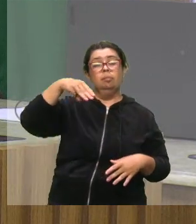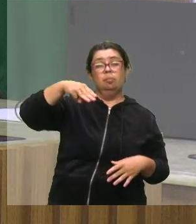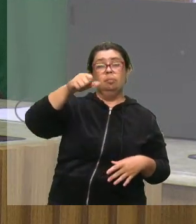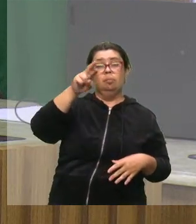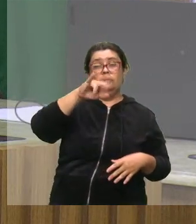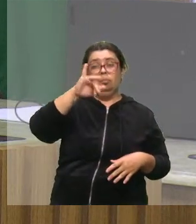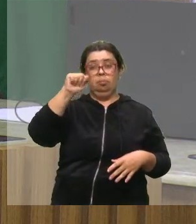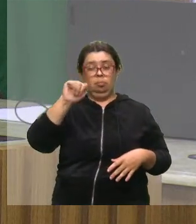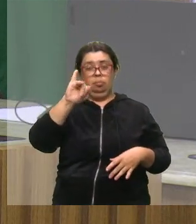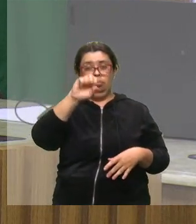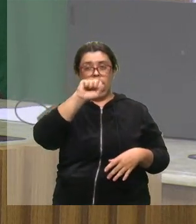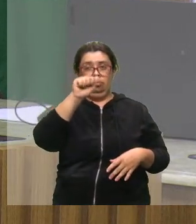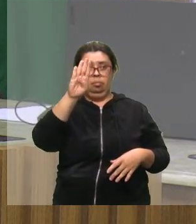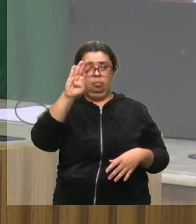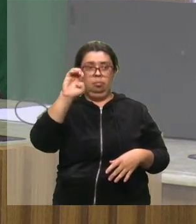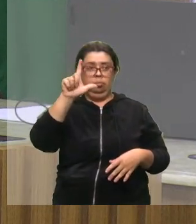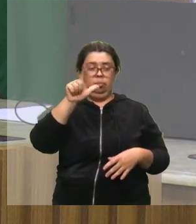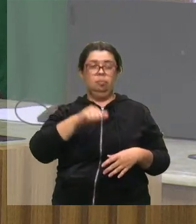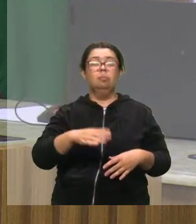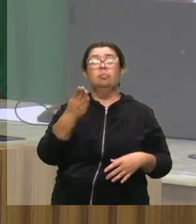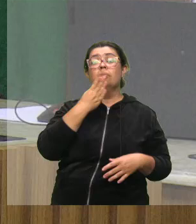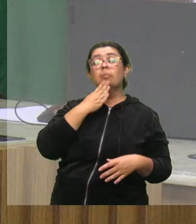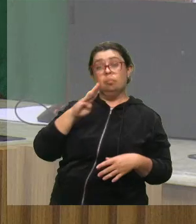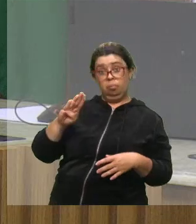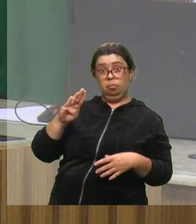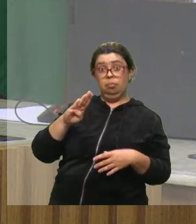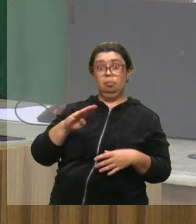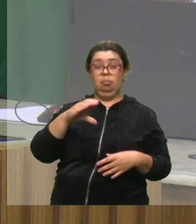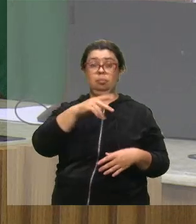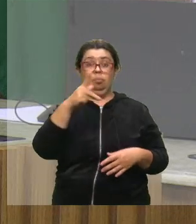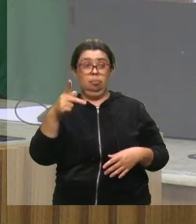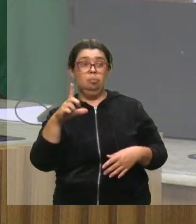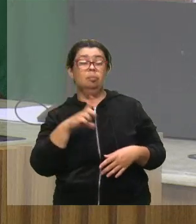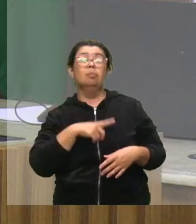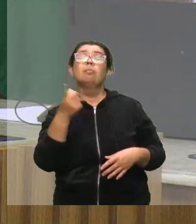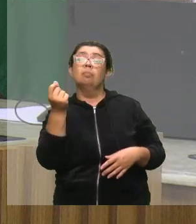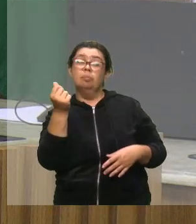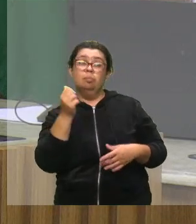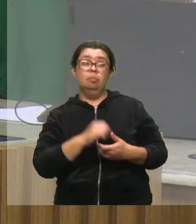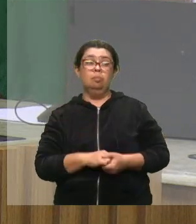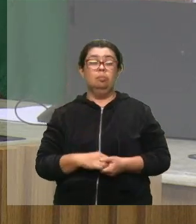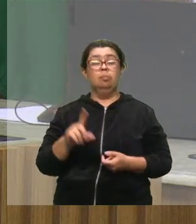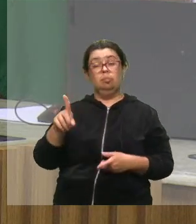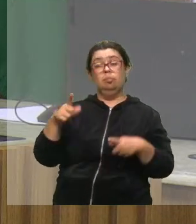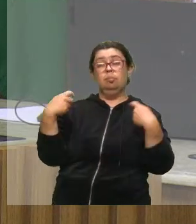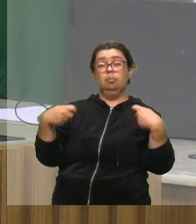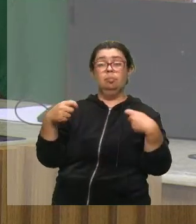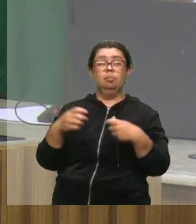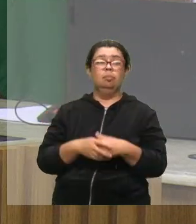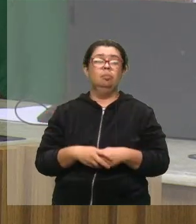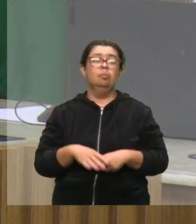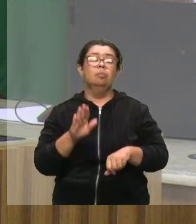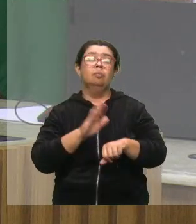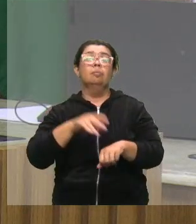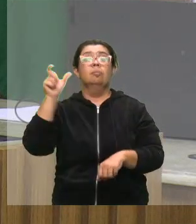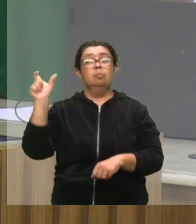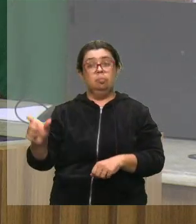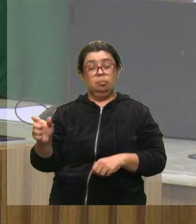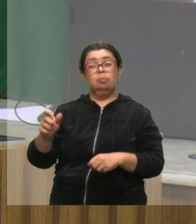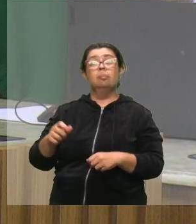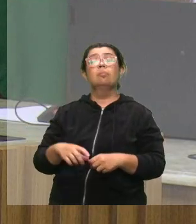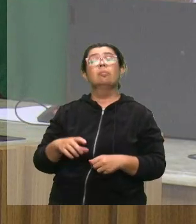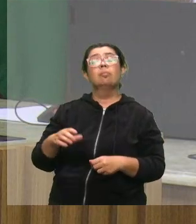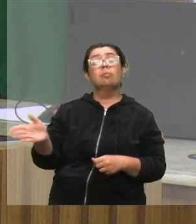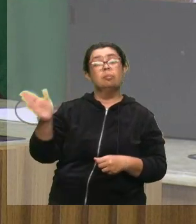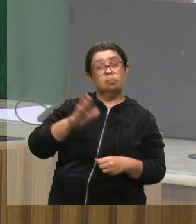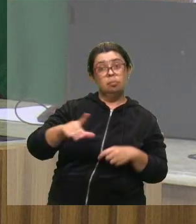uma das promessas de campanha. Sabemos que isso tem um custo. É necessário que mais trabalhadores sejam